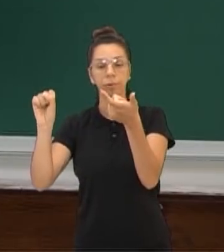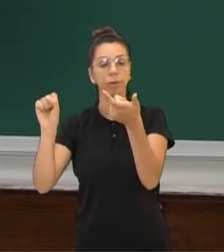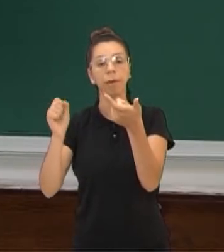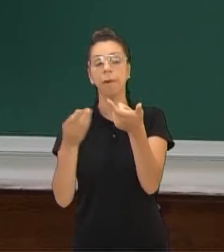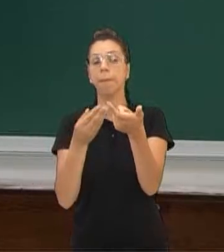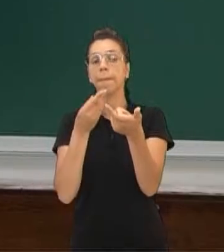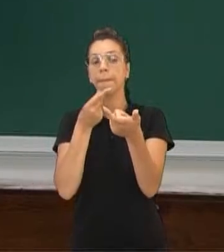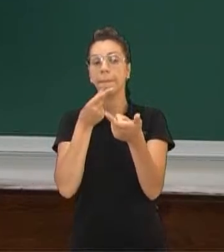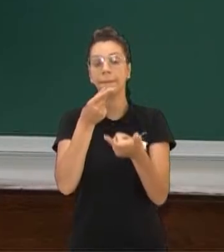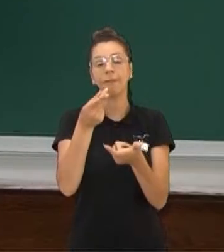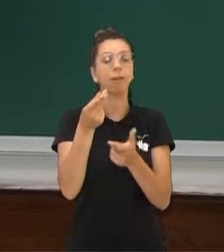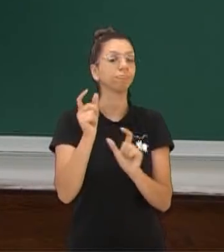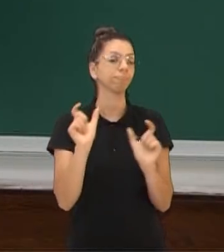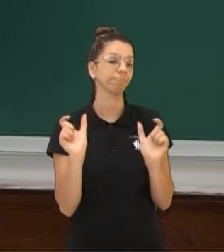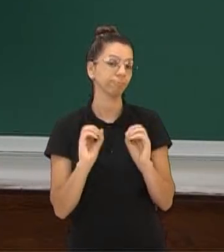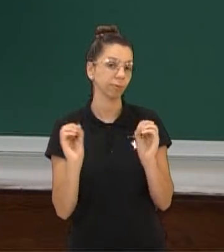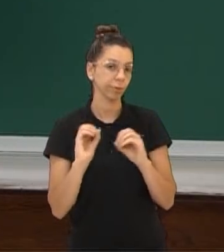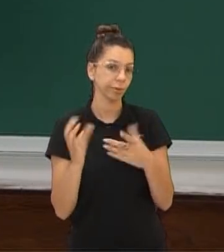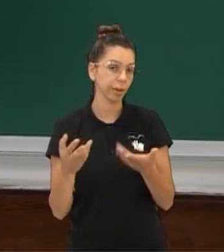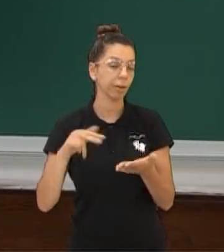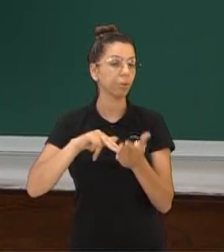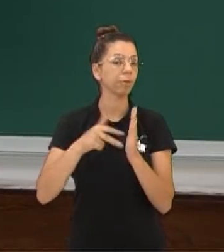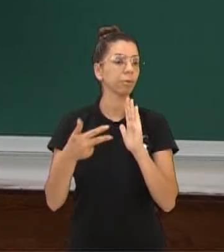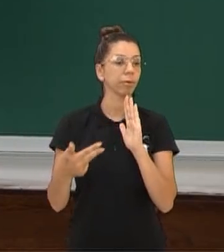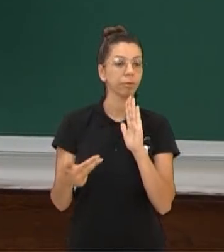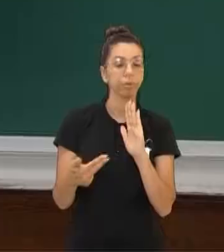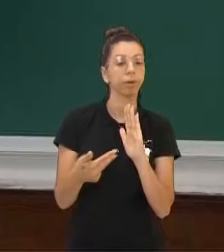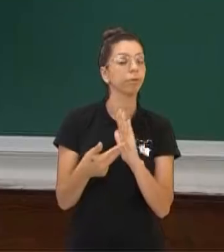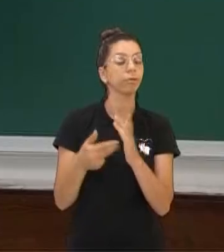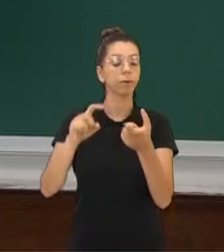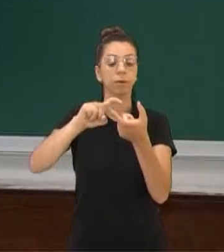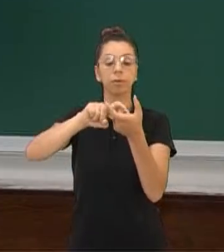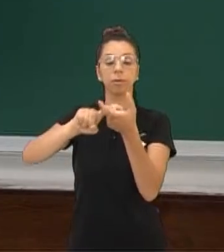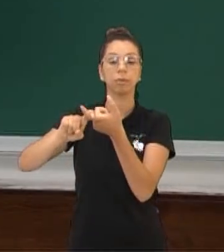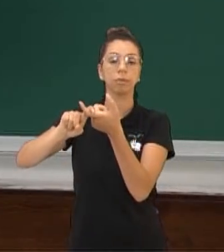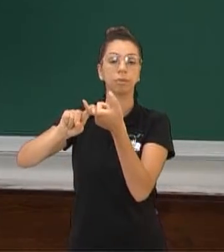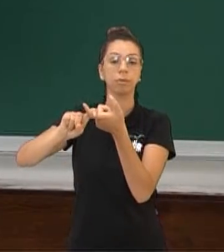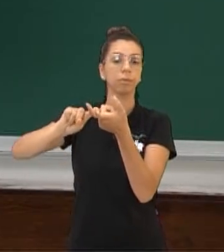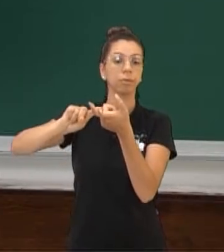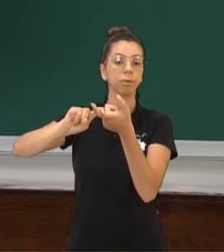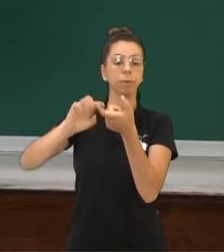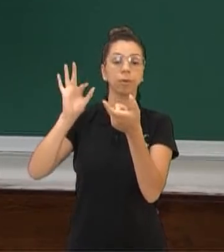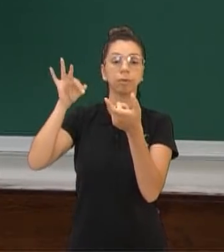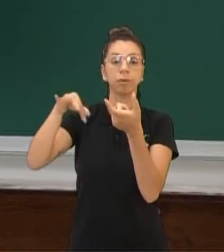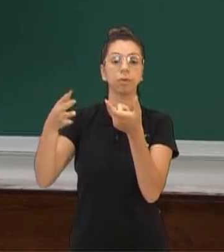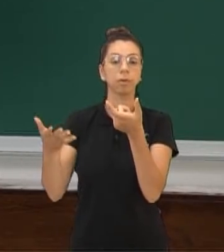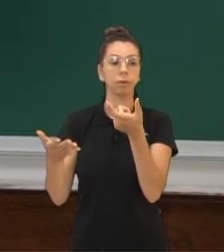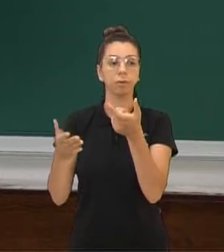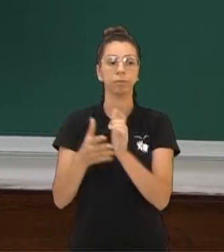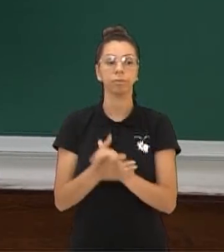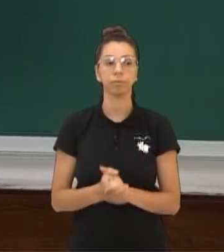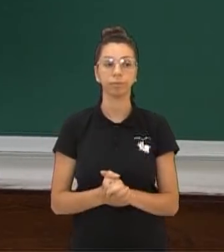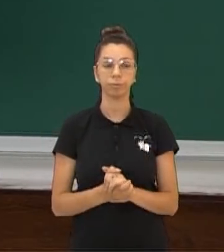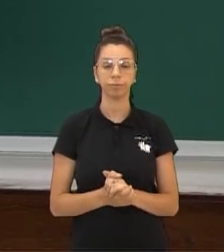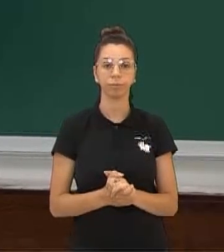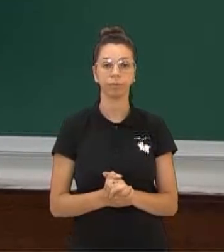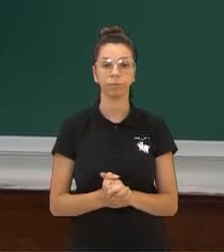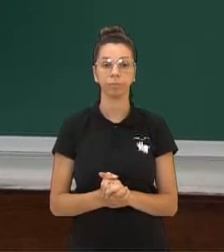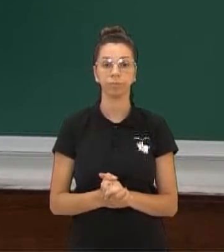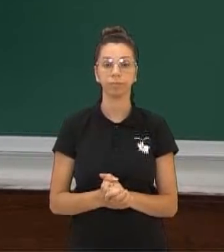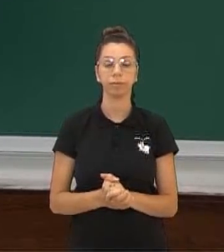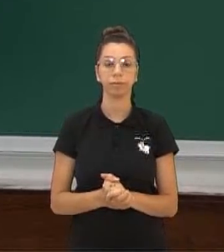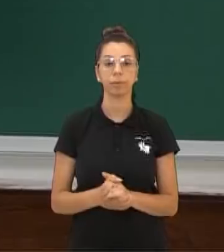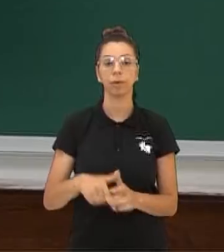palavras. Então, qual é o significado desse sufixo que nós temos ali no finalzinho? O less,